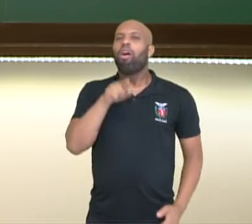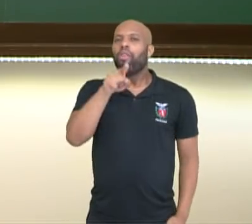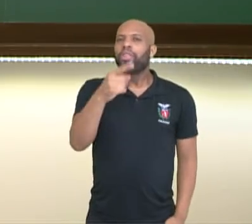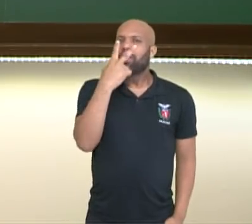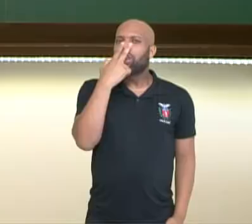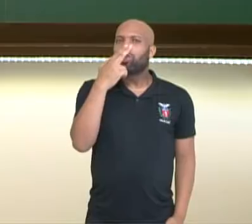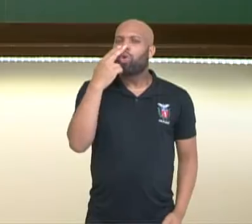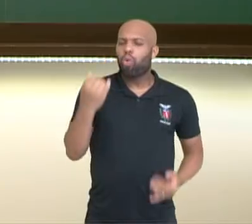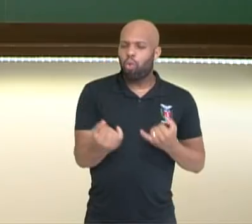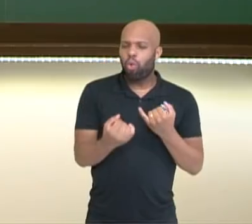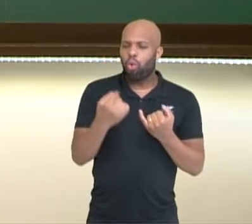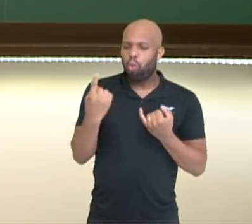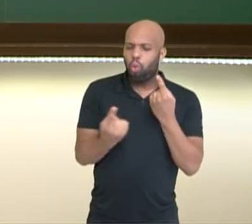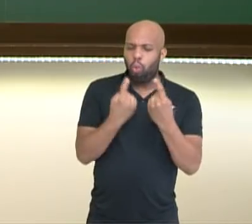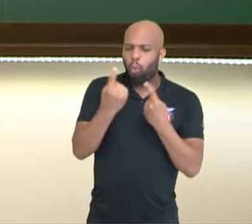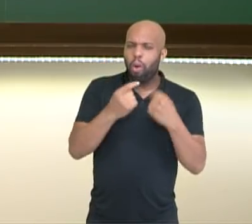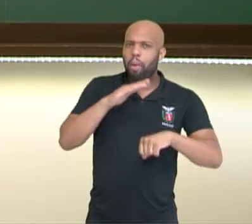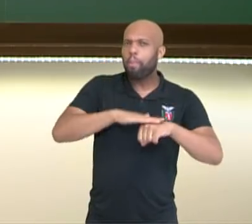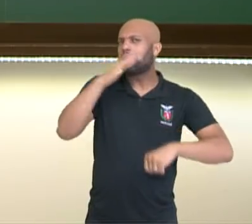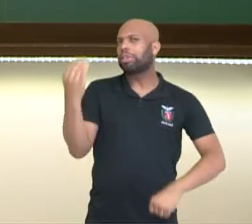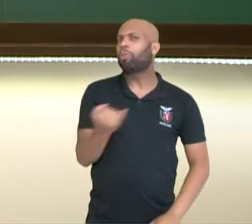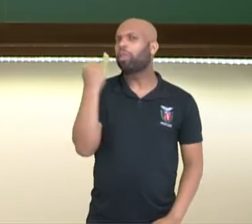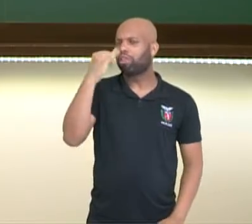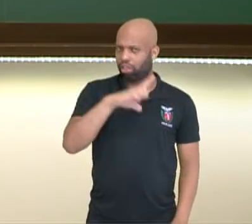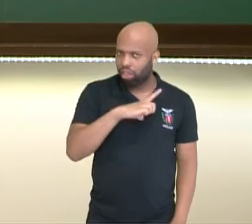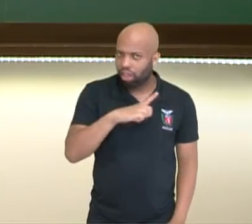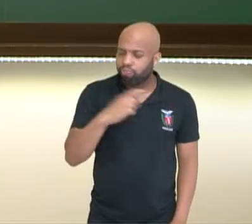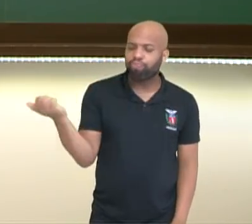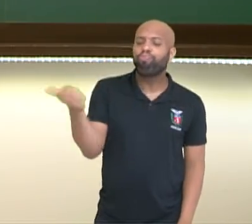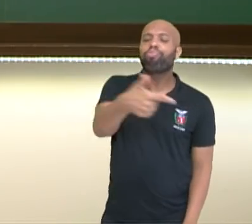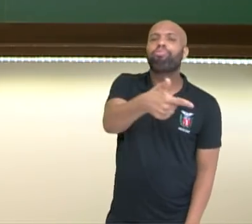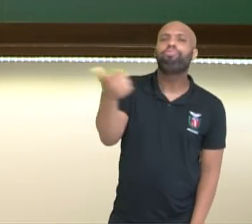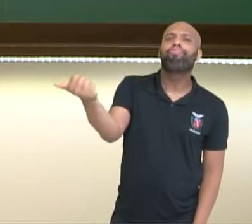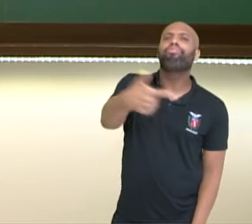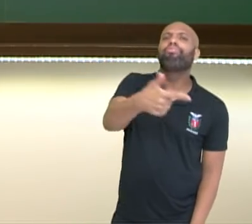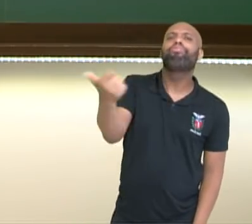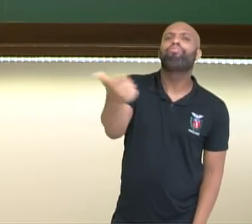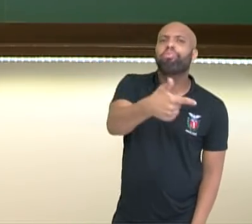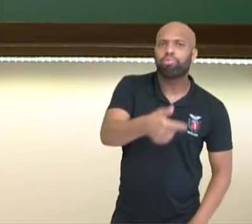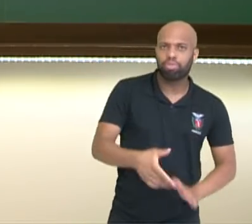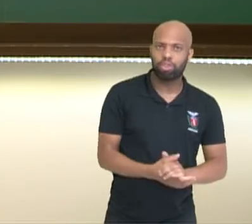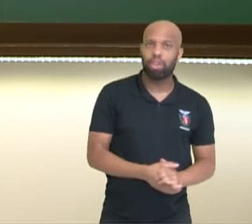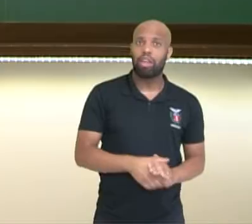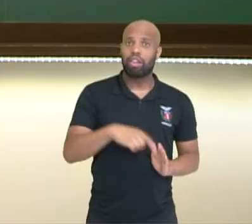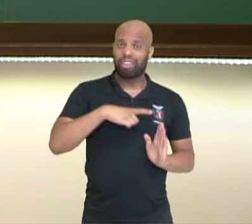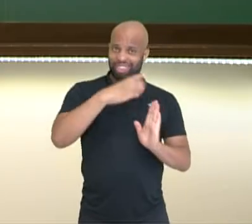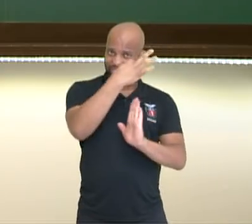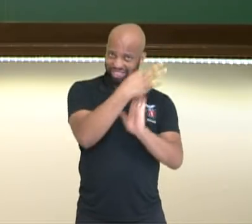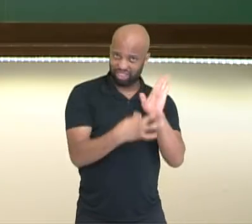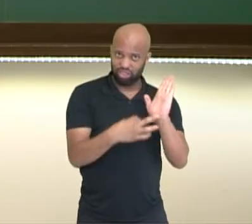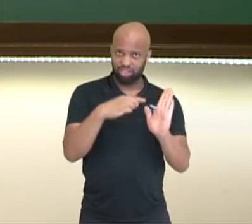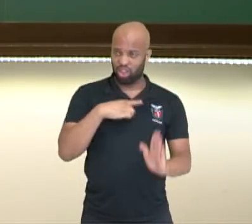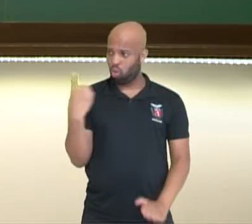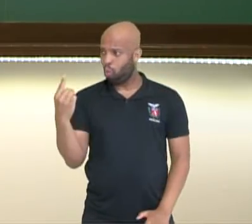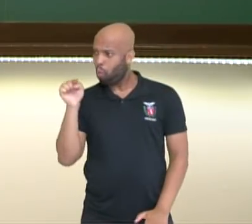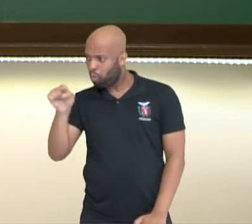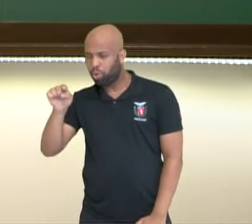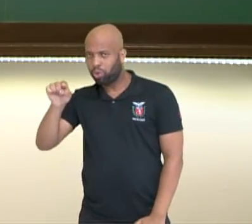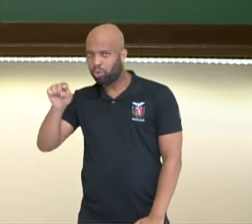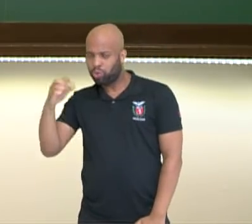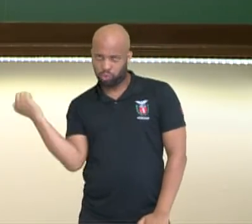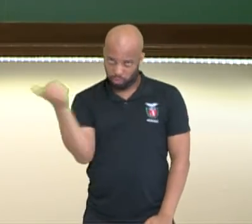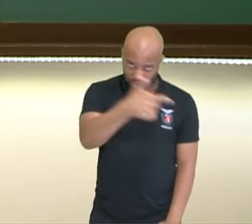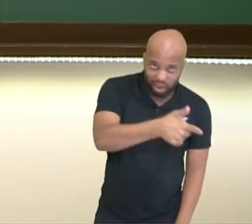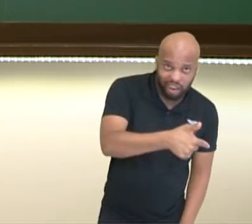ali é mais importante? Dentro do nosso texto, aparece um que é mais importante que o outro? Vamos